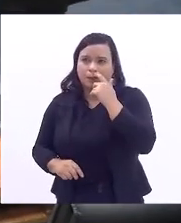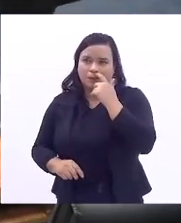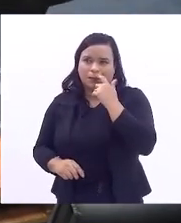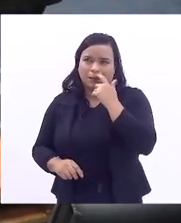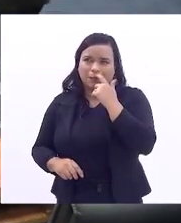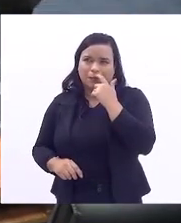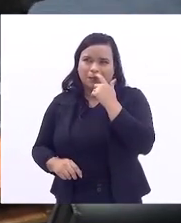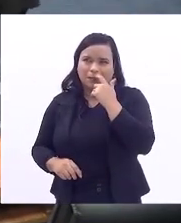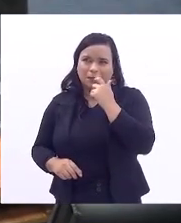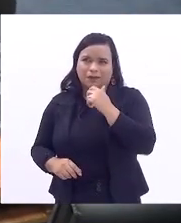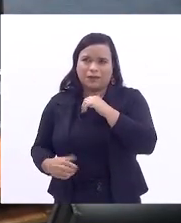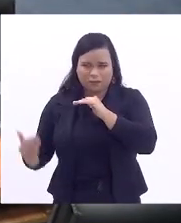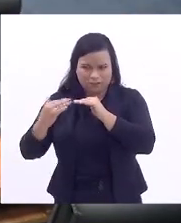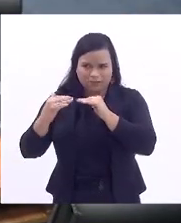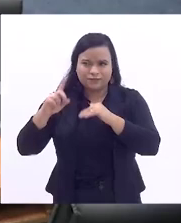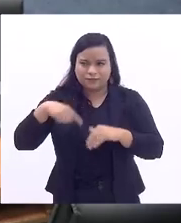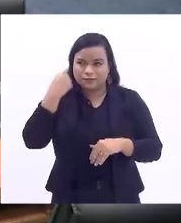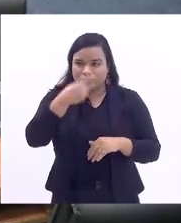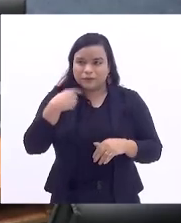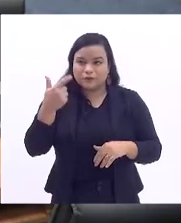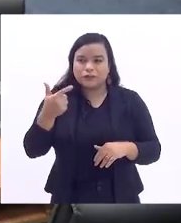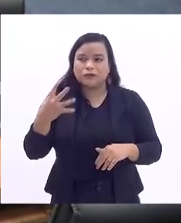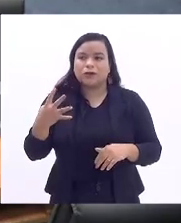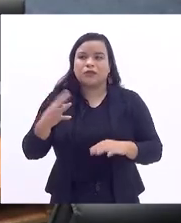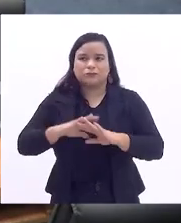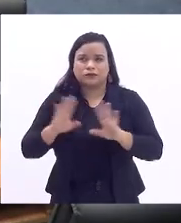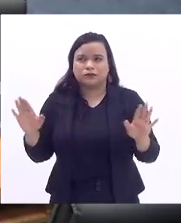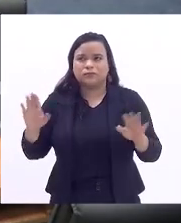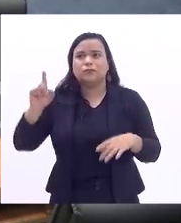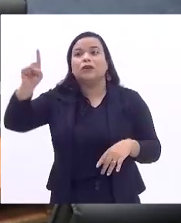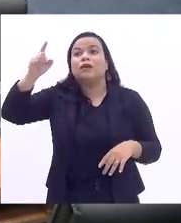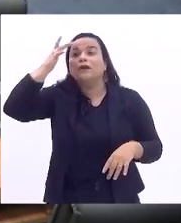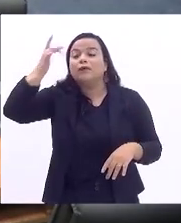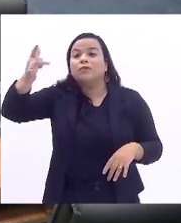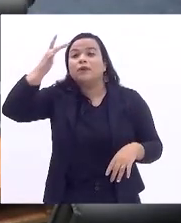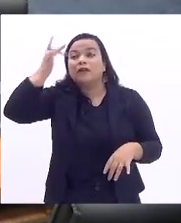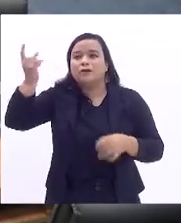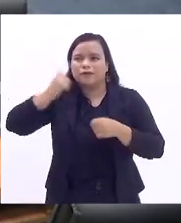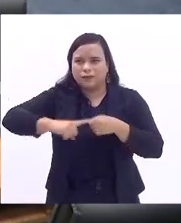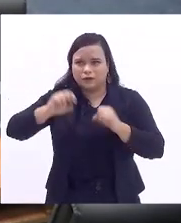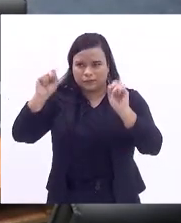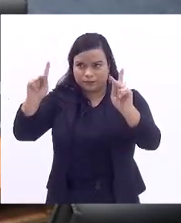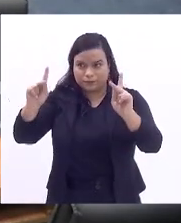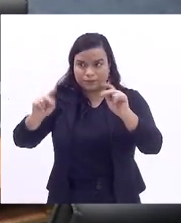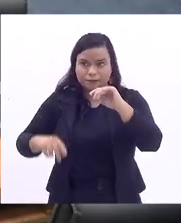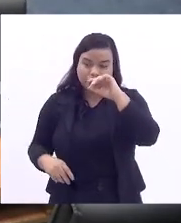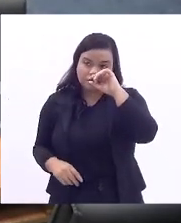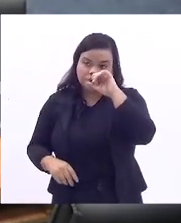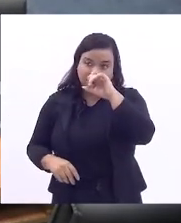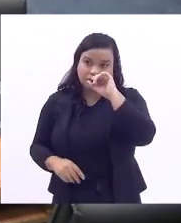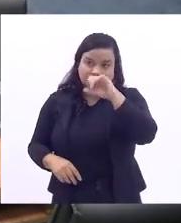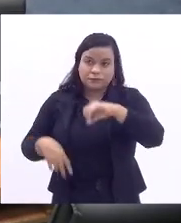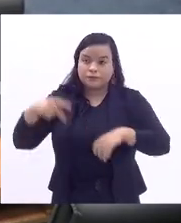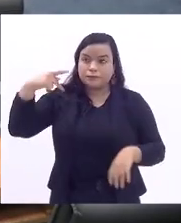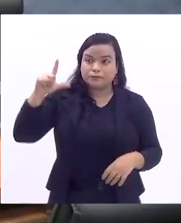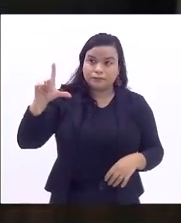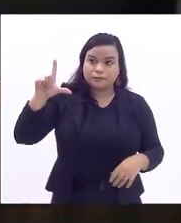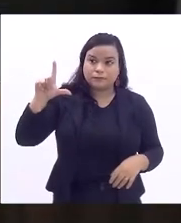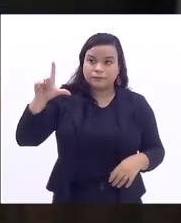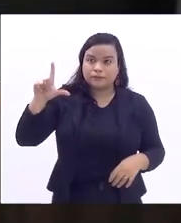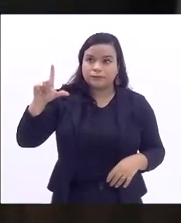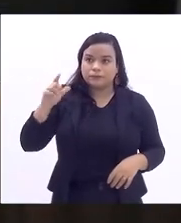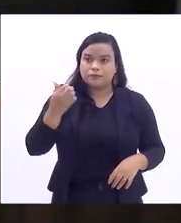e vai por mim o 24Horas da janela retorna amanhã a pele